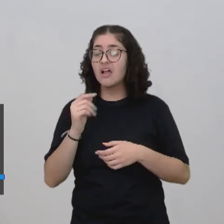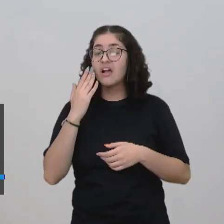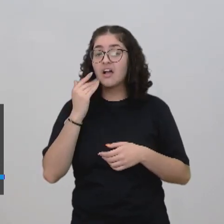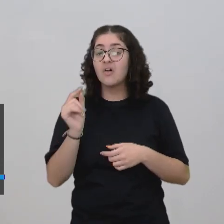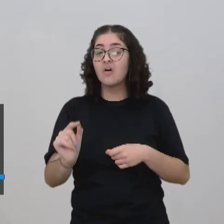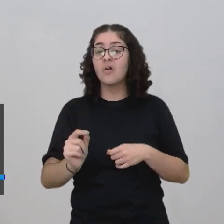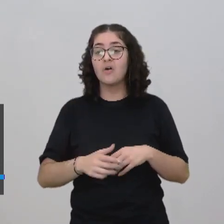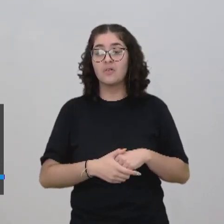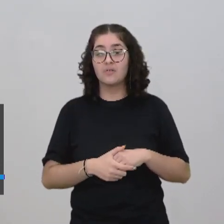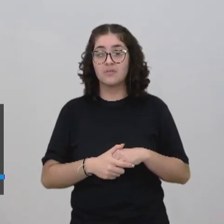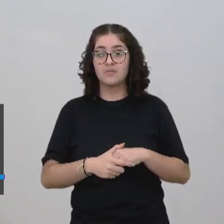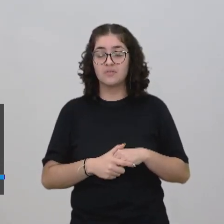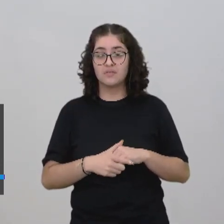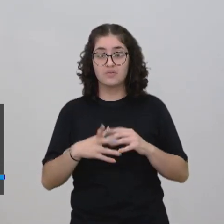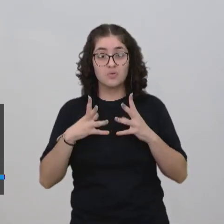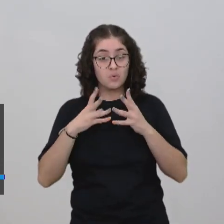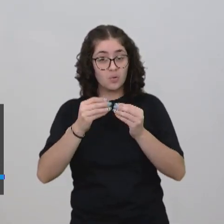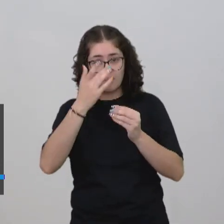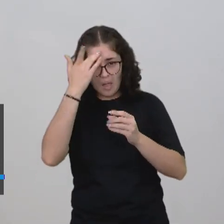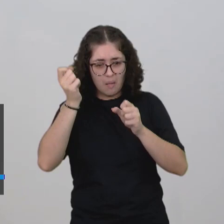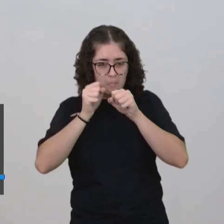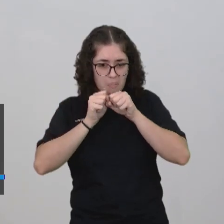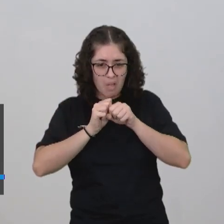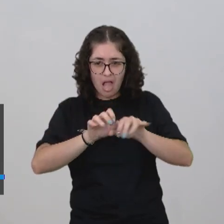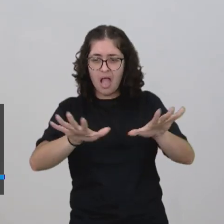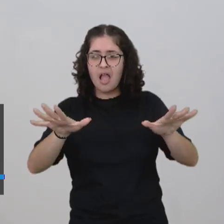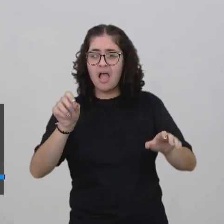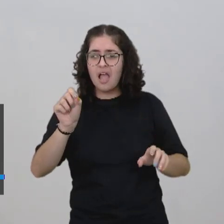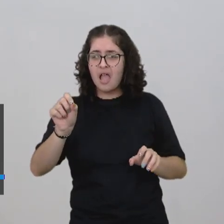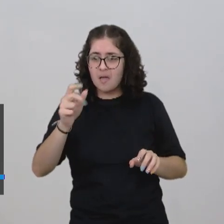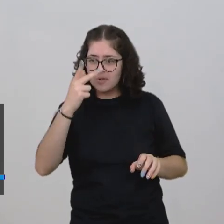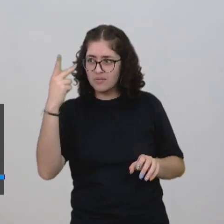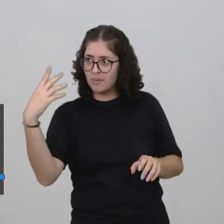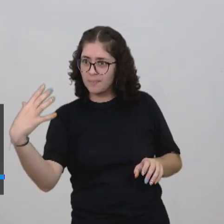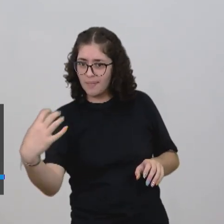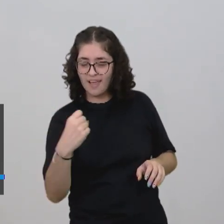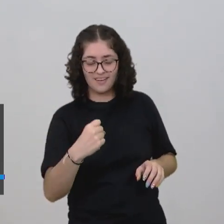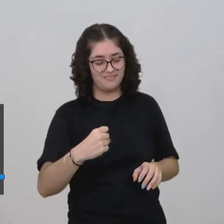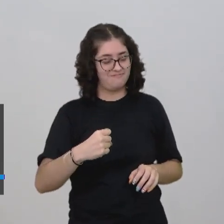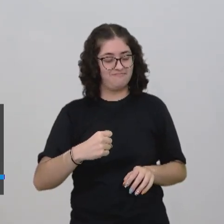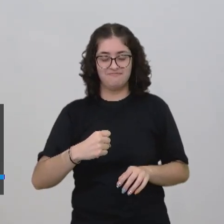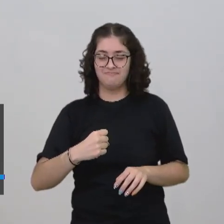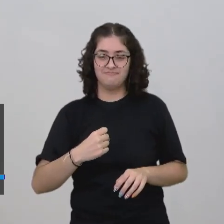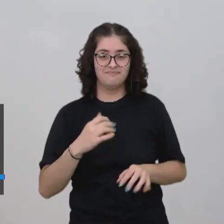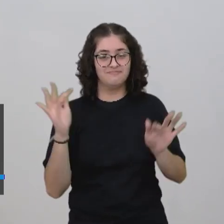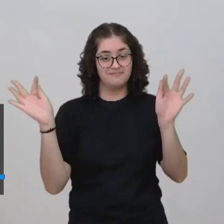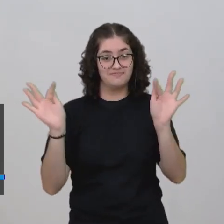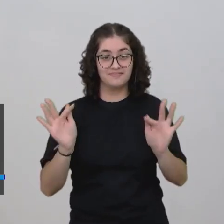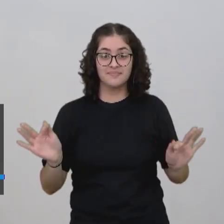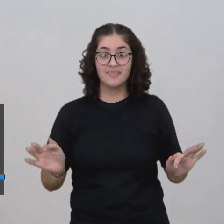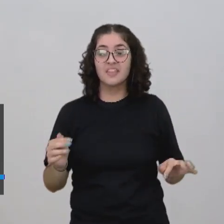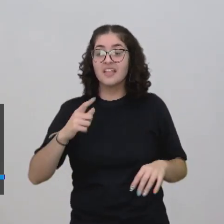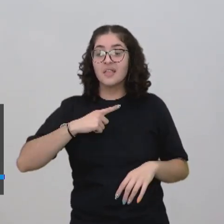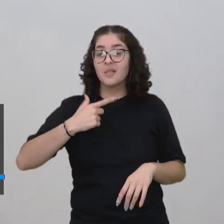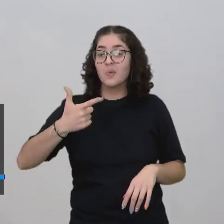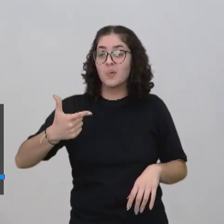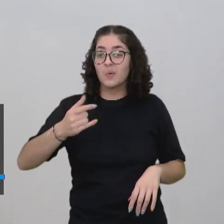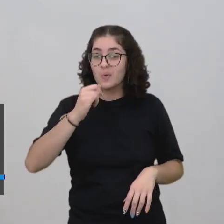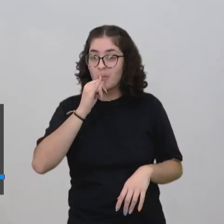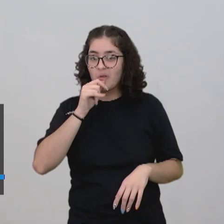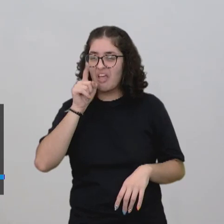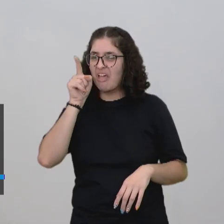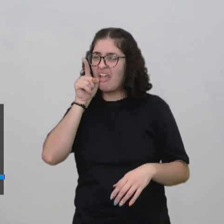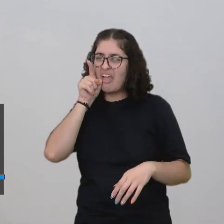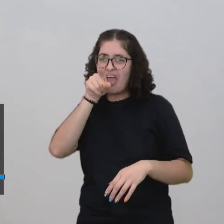Eu quero jogar para todo mundo. E quem morder a isca é nós. Não existe uma visão de tipo, é